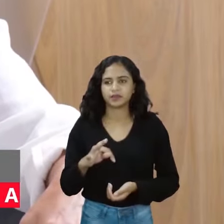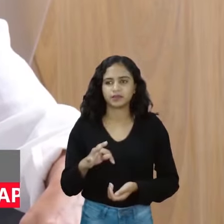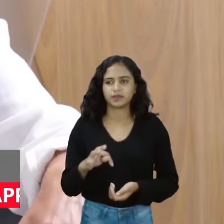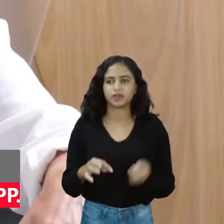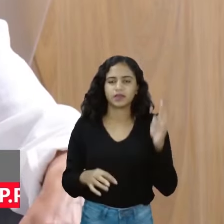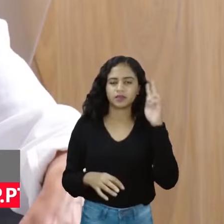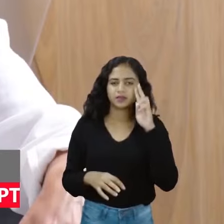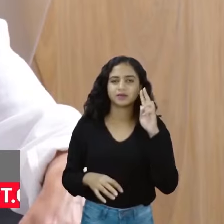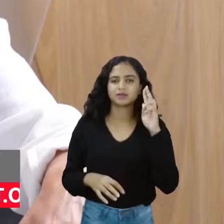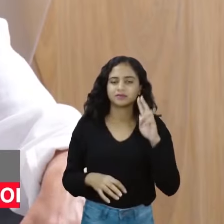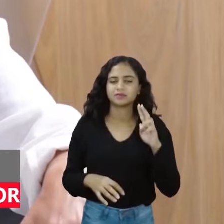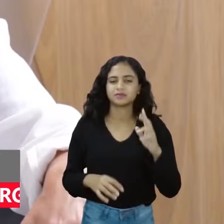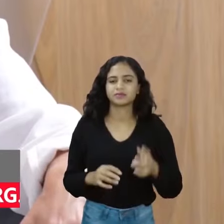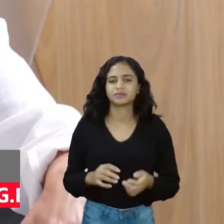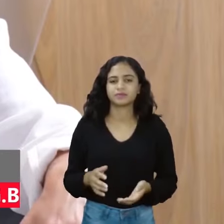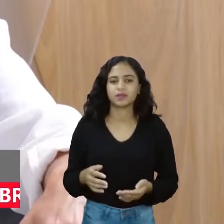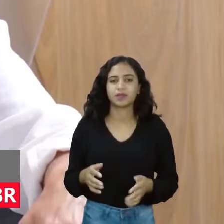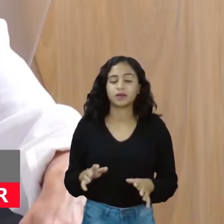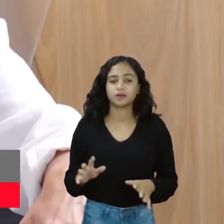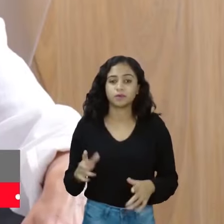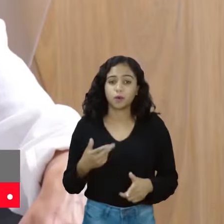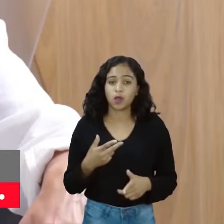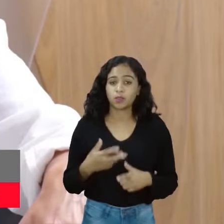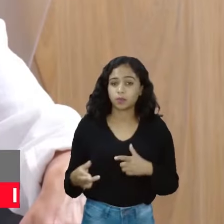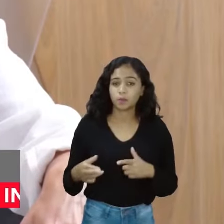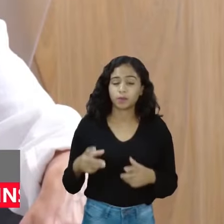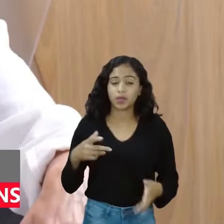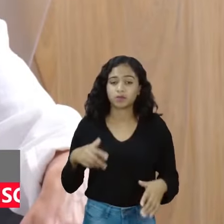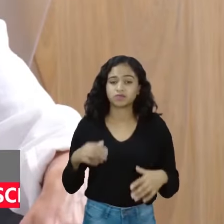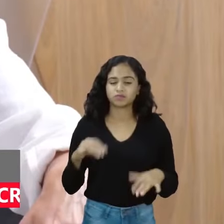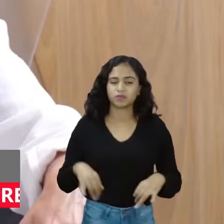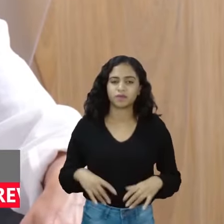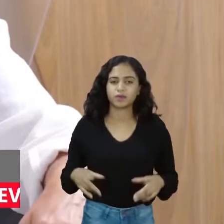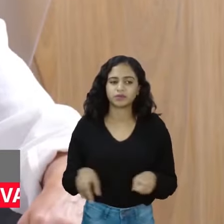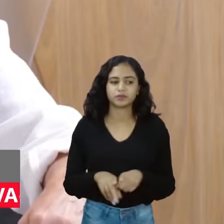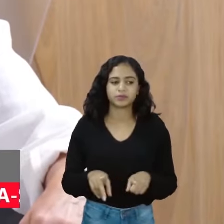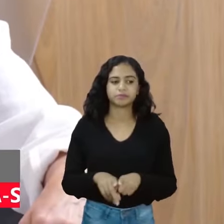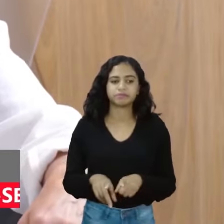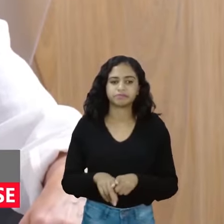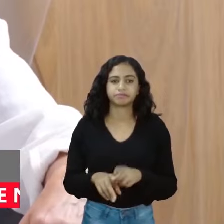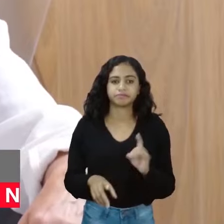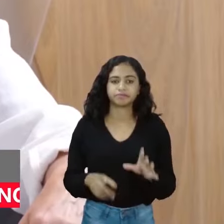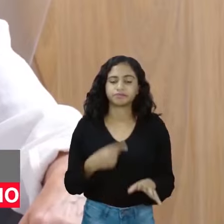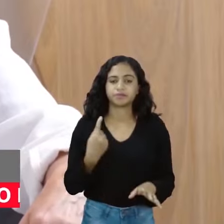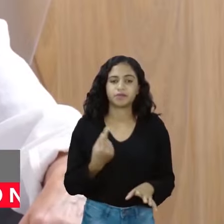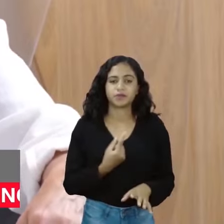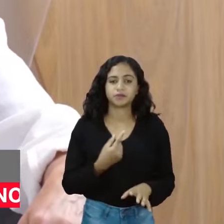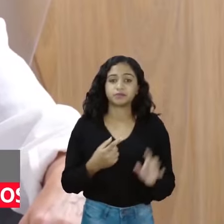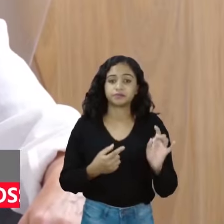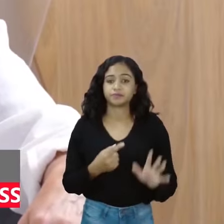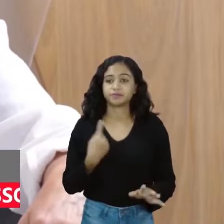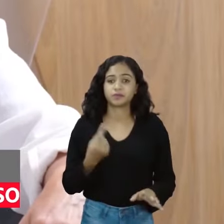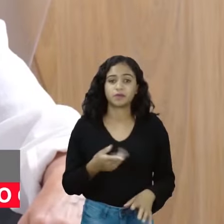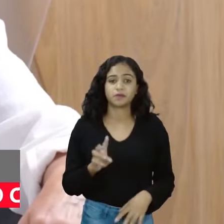uma história de muita vitória, mas de muito sofrimento também, né? Só nós